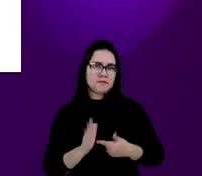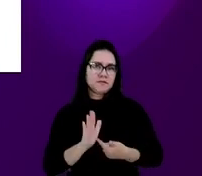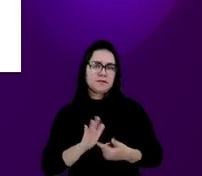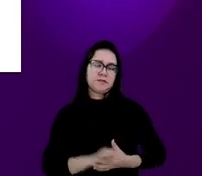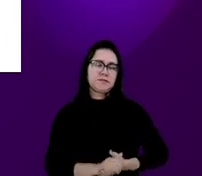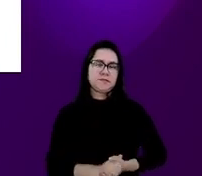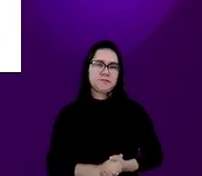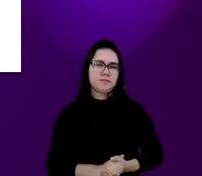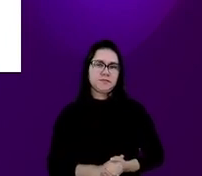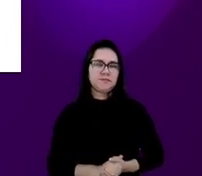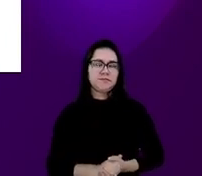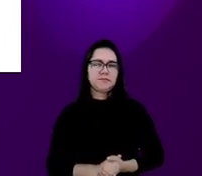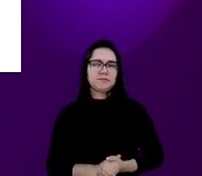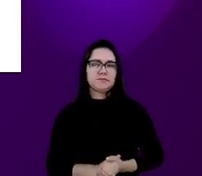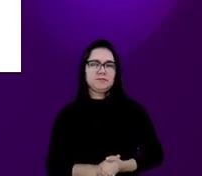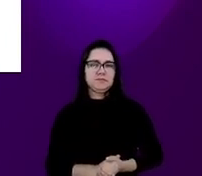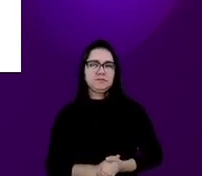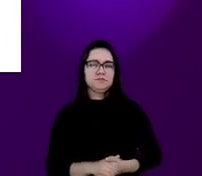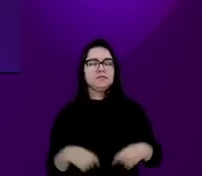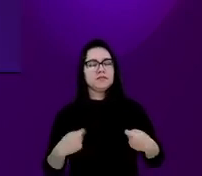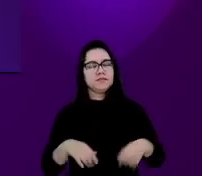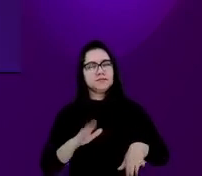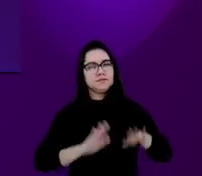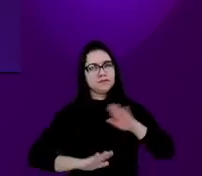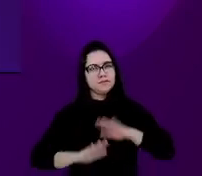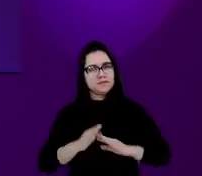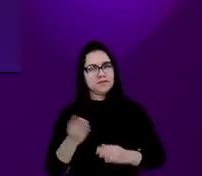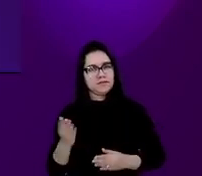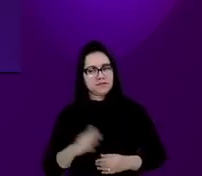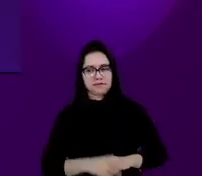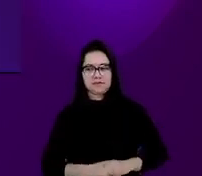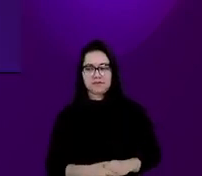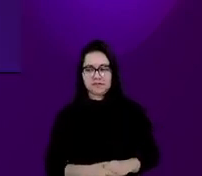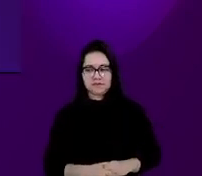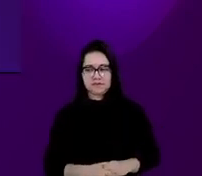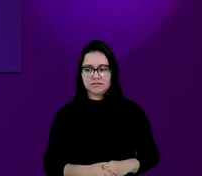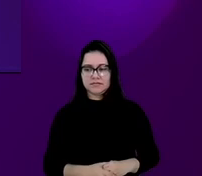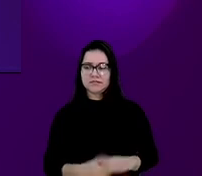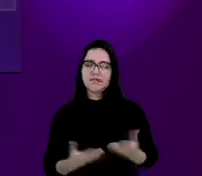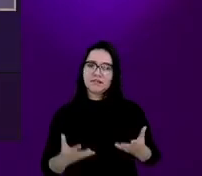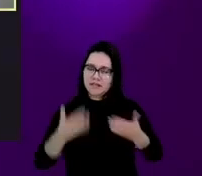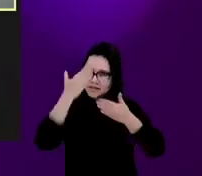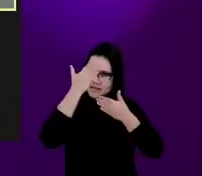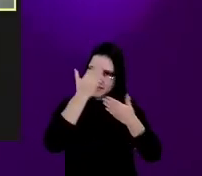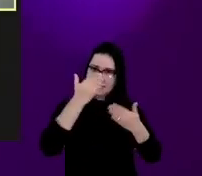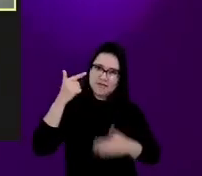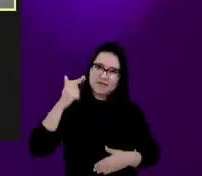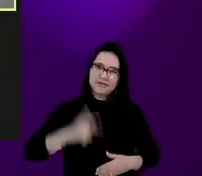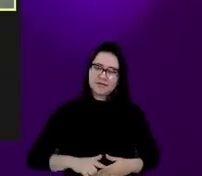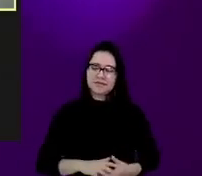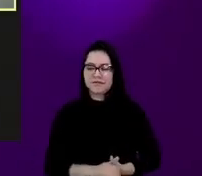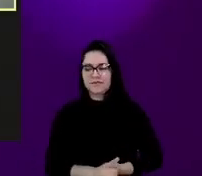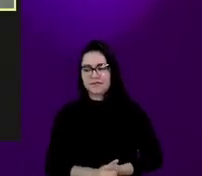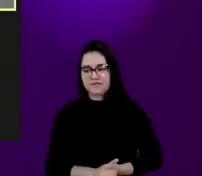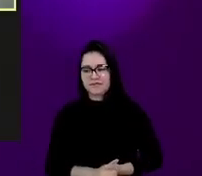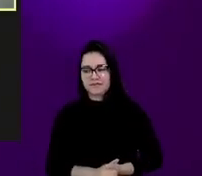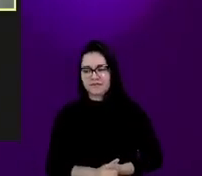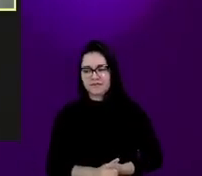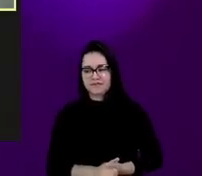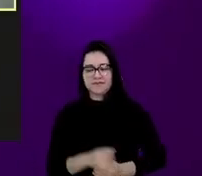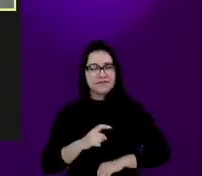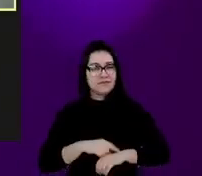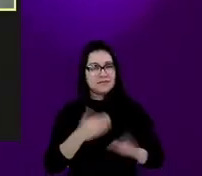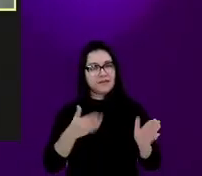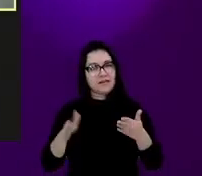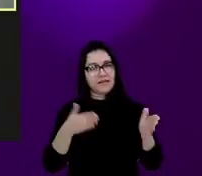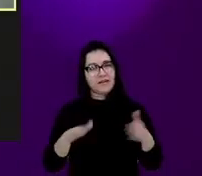Então, tem que tomar muito cuidado com a nossa ambição. Eu queria agradecer mais uma vez, eu acho que eu não passei do tempo, eu passei rápido os slides,